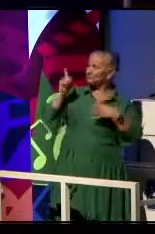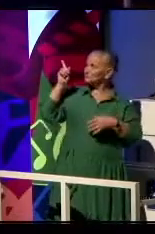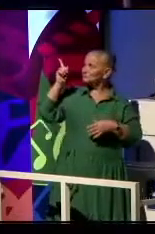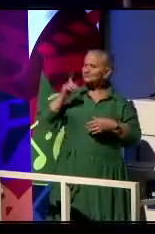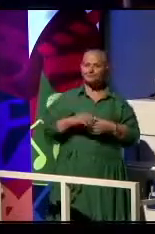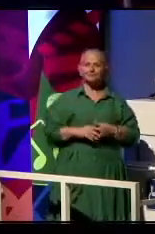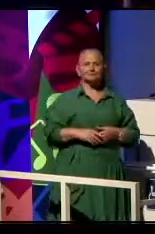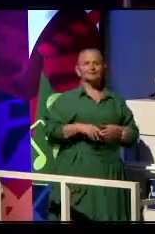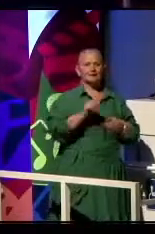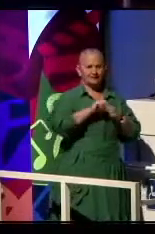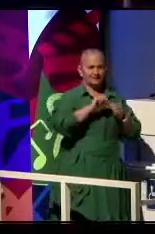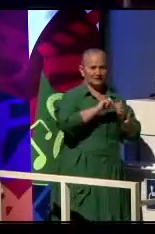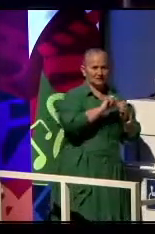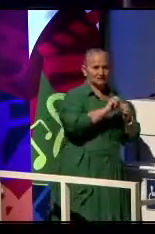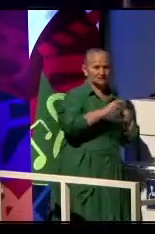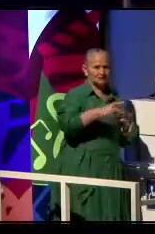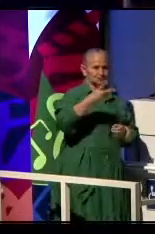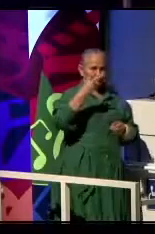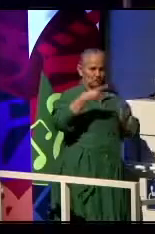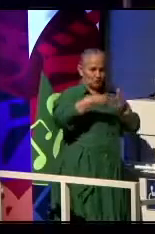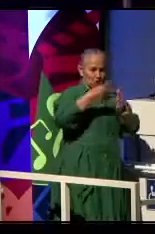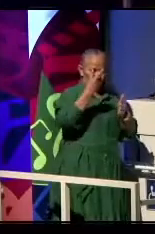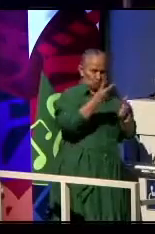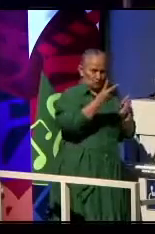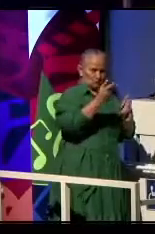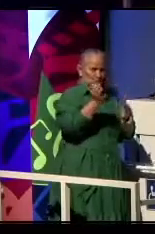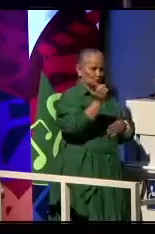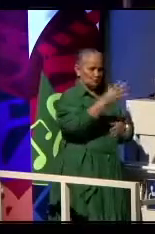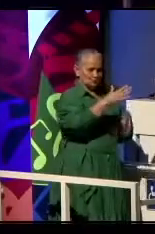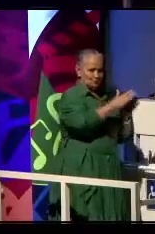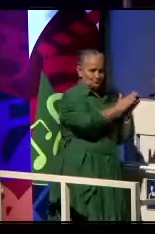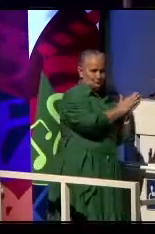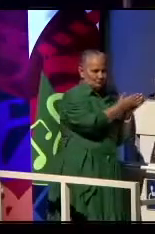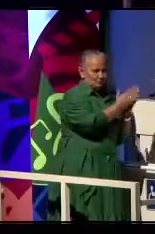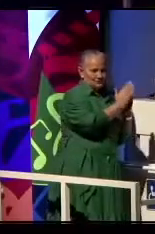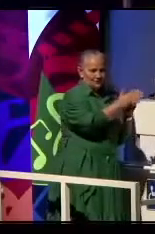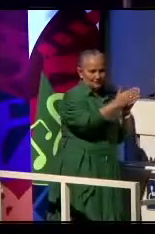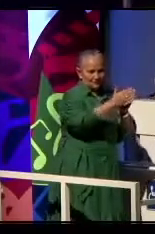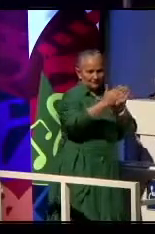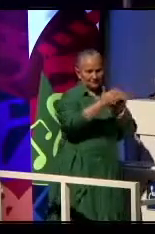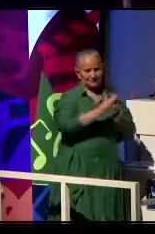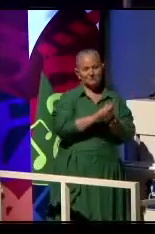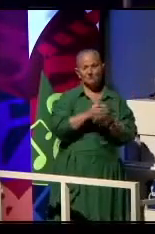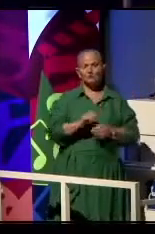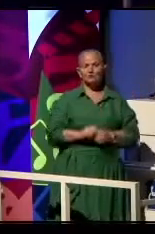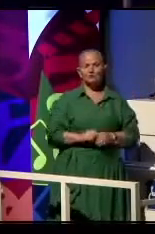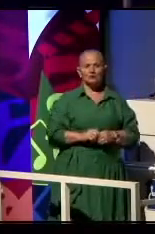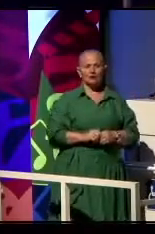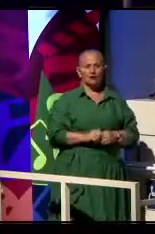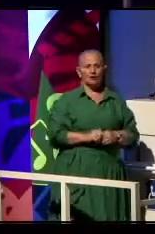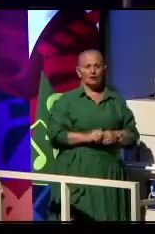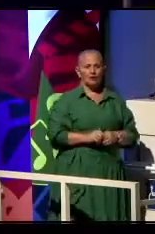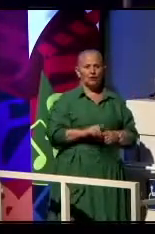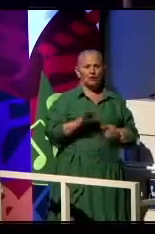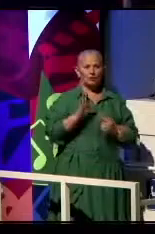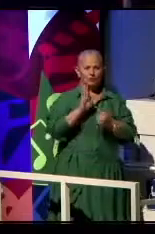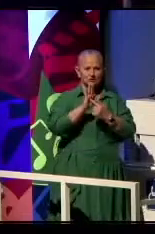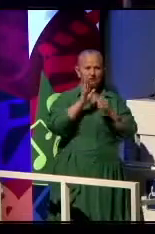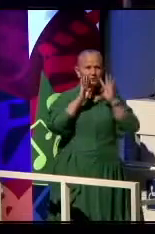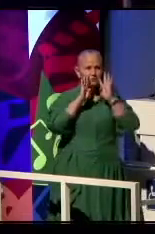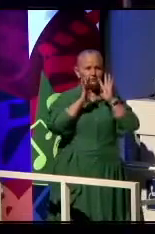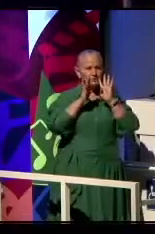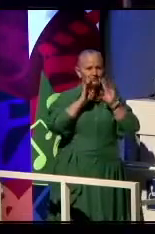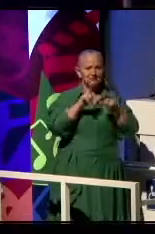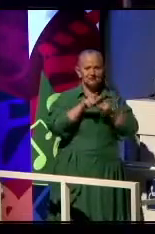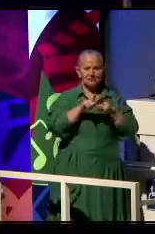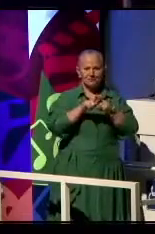edição. E essa foto, inclusive, eu publiquei nas redes sociais, as pessoas comentaram bastante. Porque, como eu